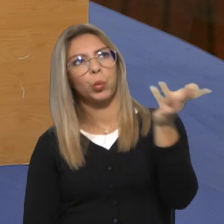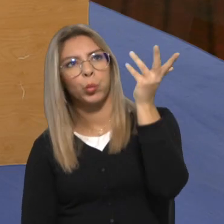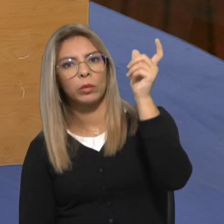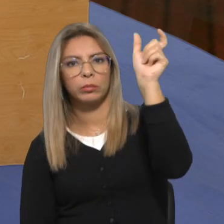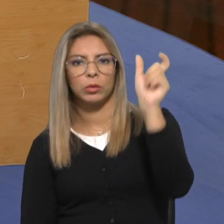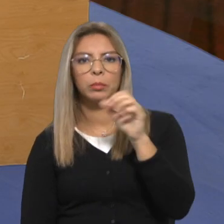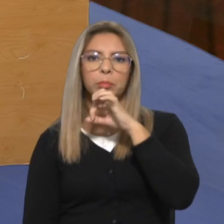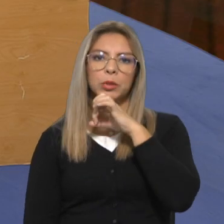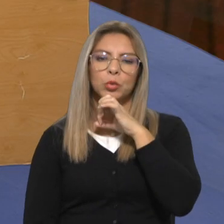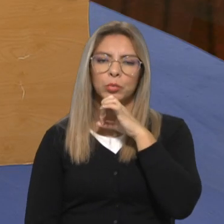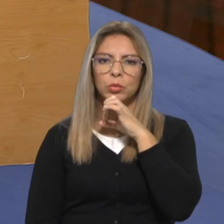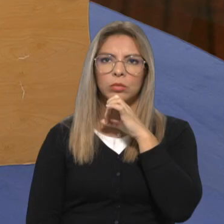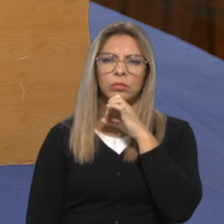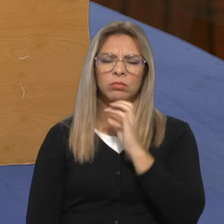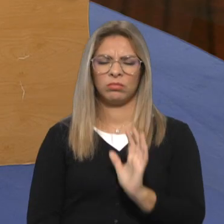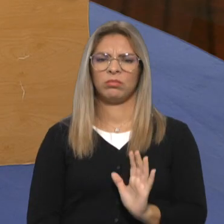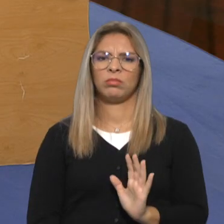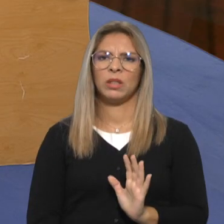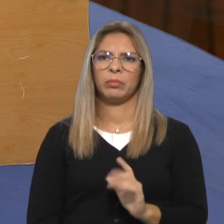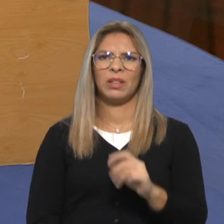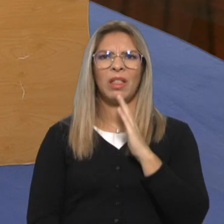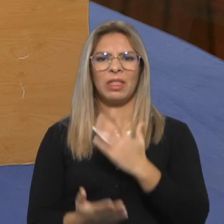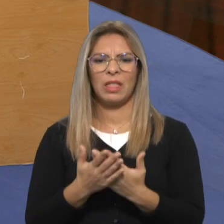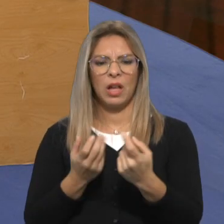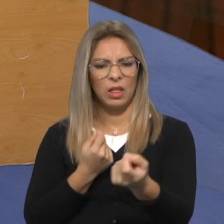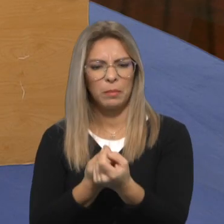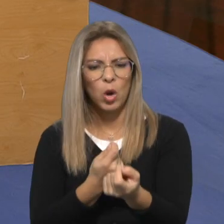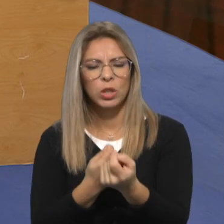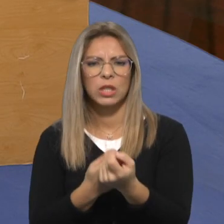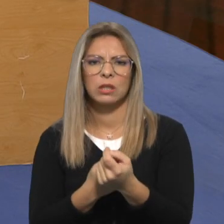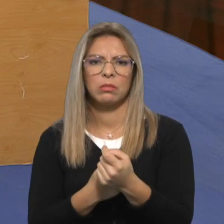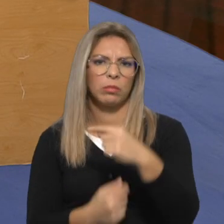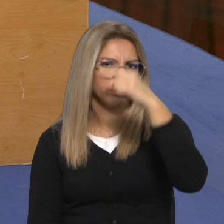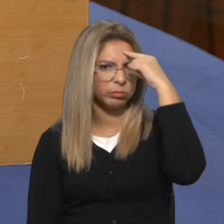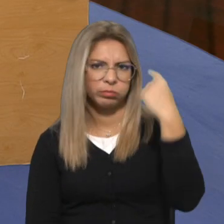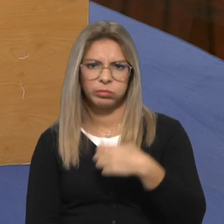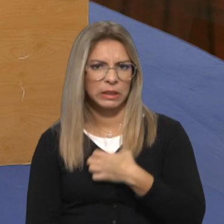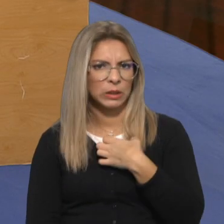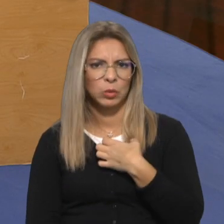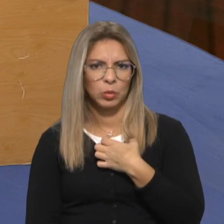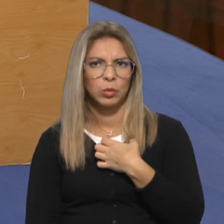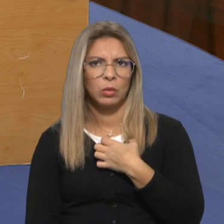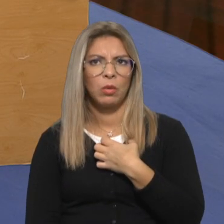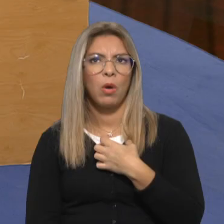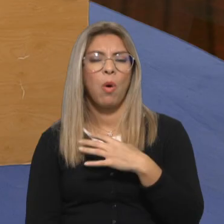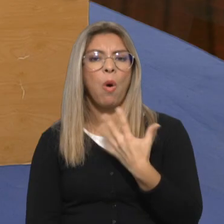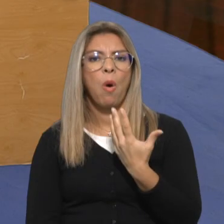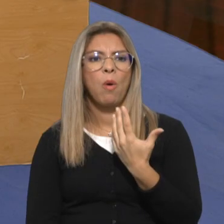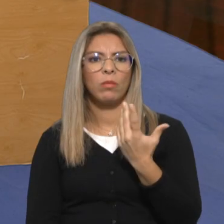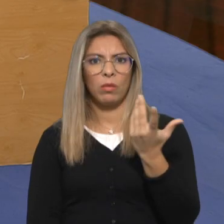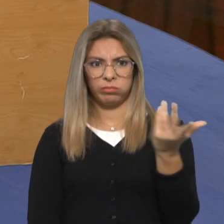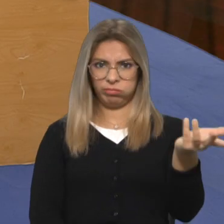Senhor Bispo, não sei quanto. De facto, isto dificulta a proximidade. Ou, a mim parece-me que ou estamos a fazer uma